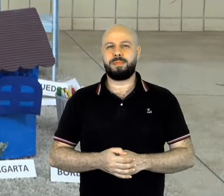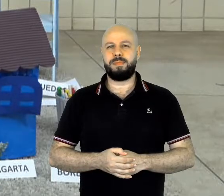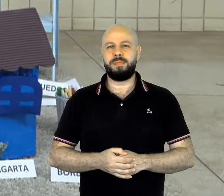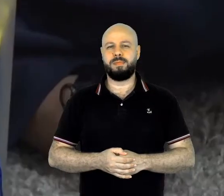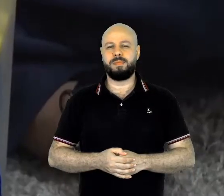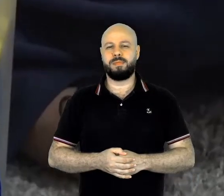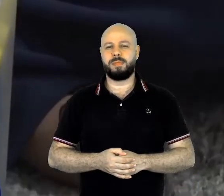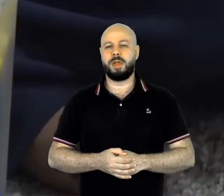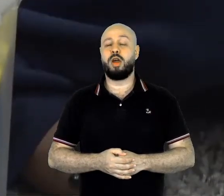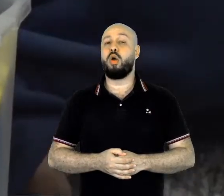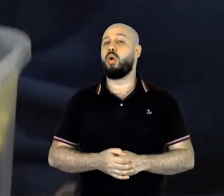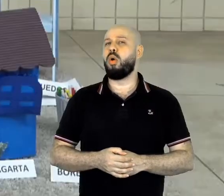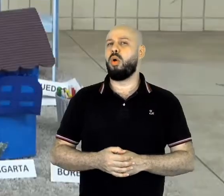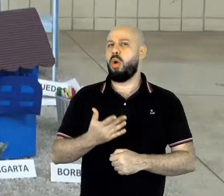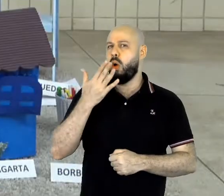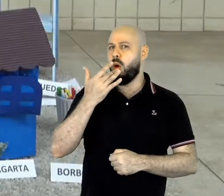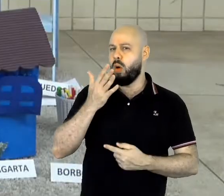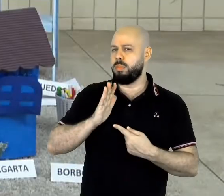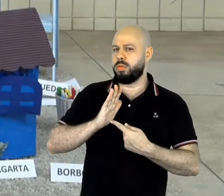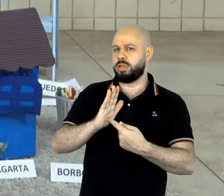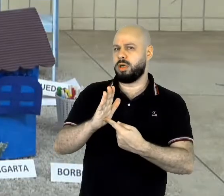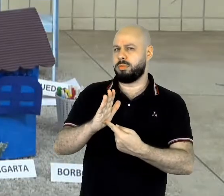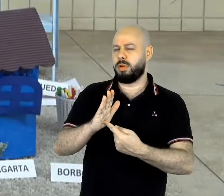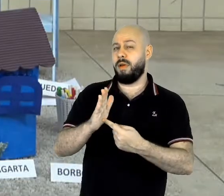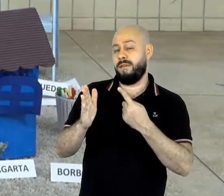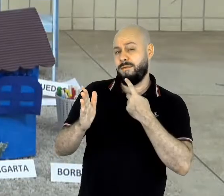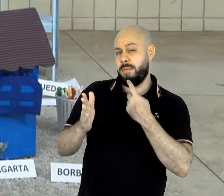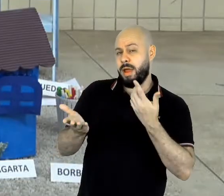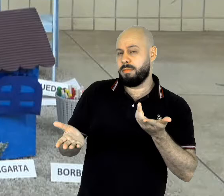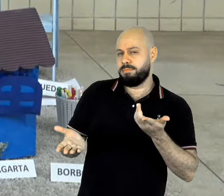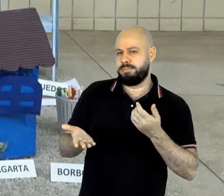a cor, por exemplo, a cor vermelha,